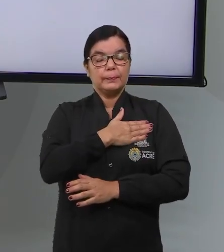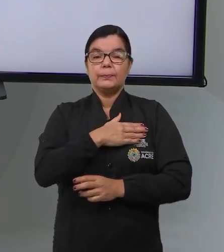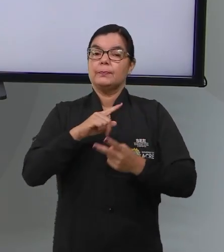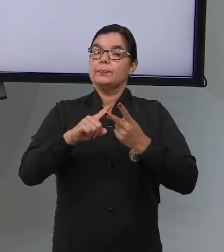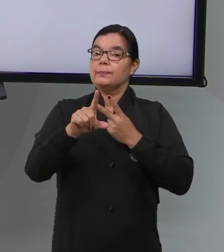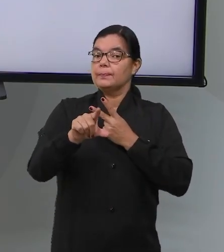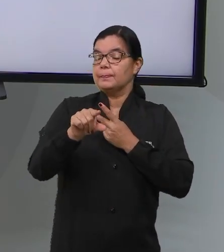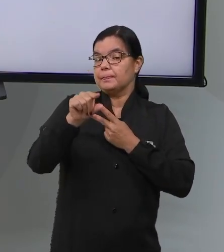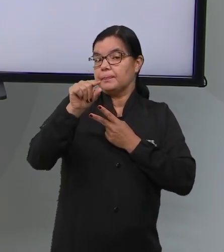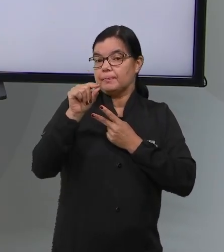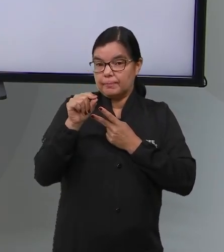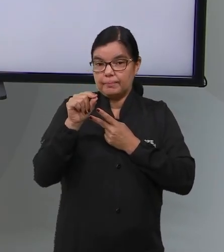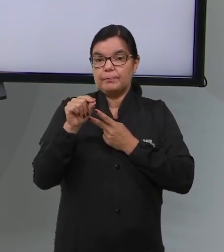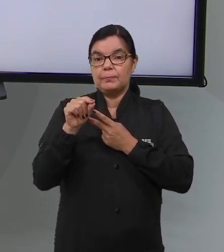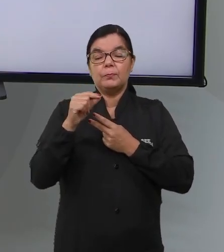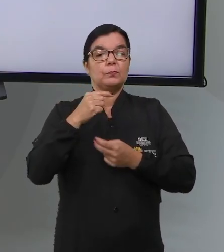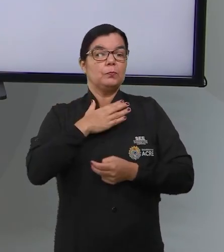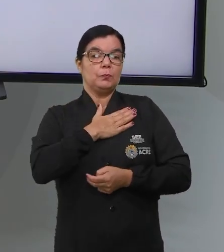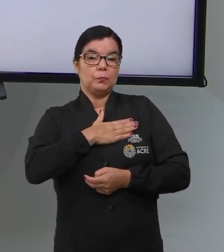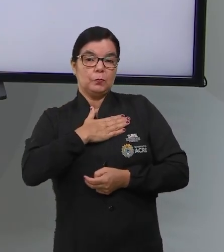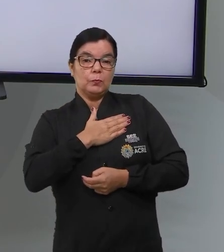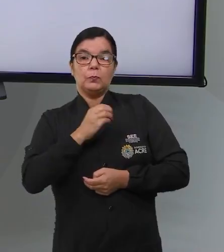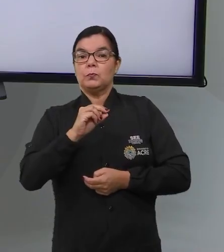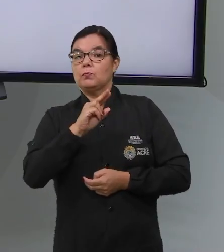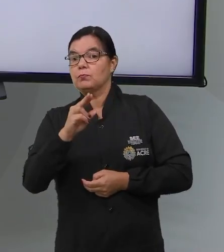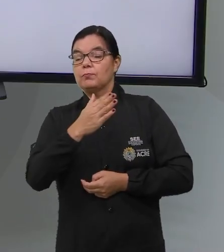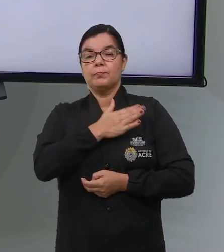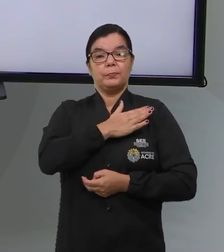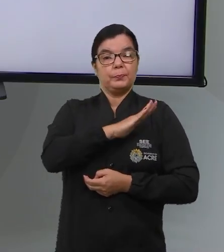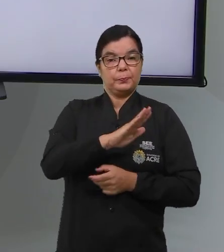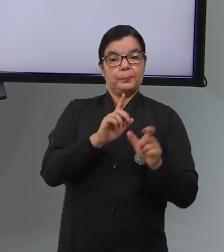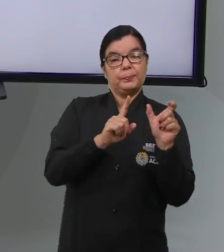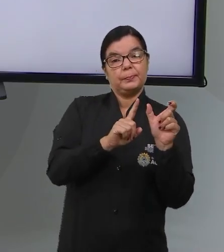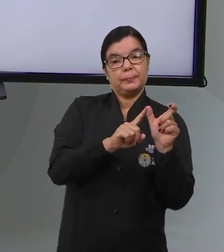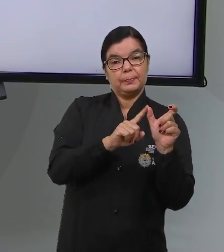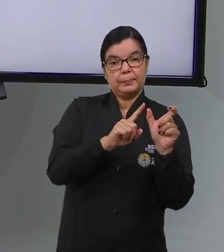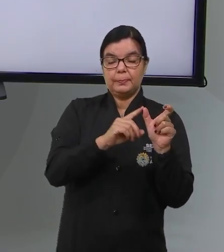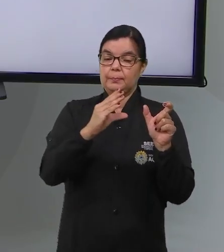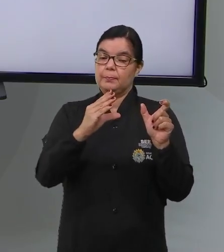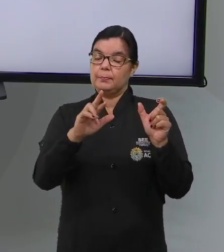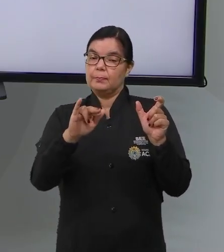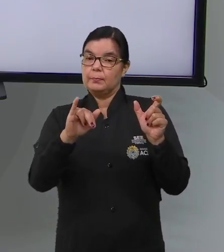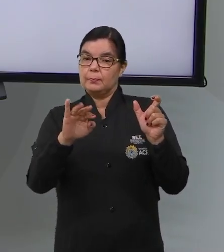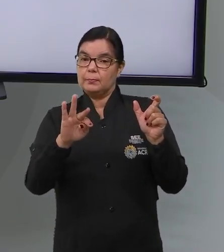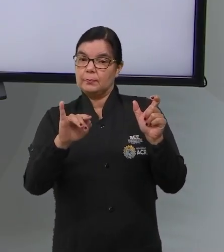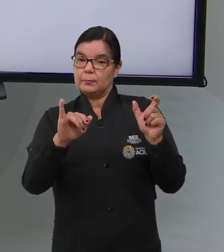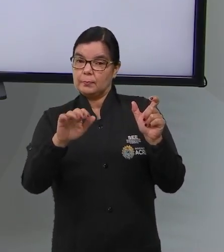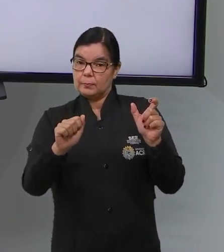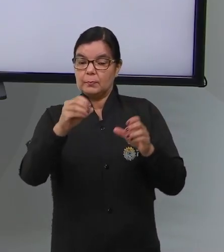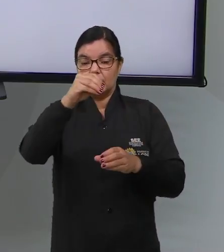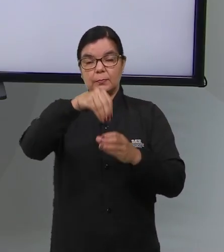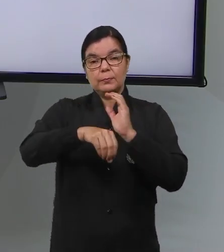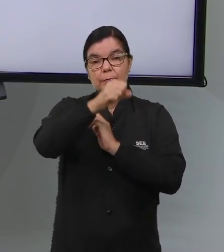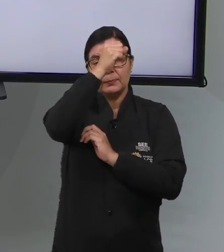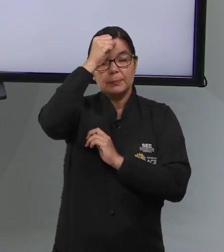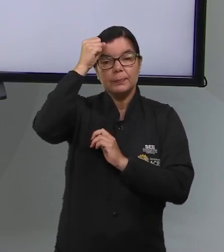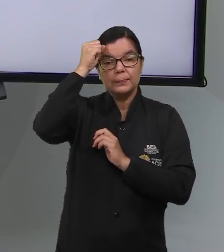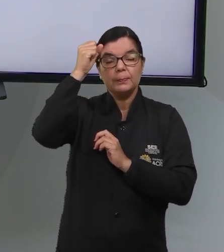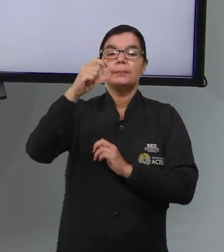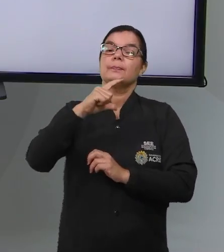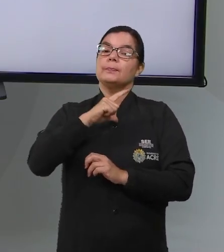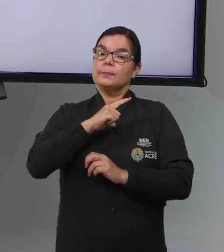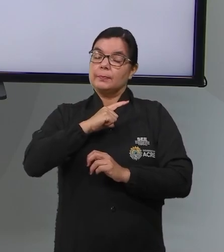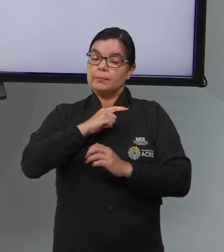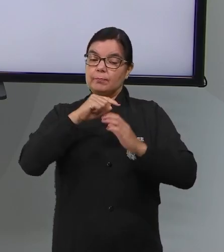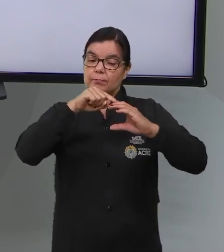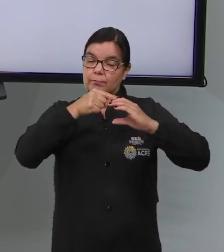que satisfaz e o não satisfaz. A palavra crítica, no sentido sociológico, ela tem um sentido muito